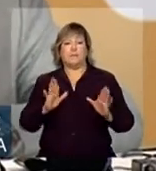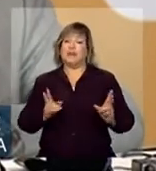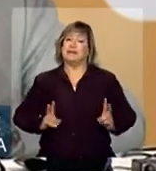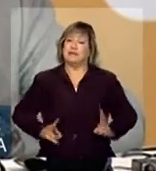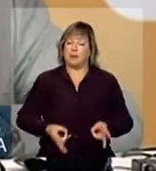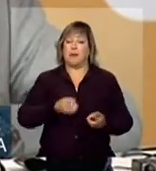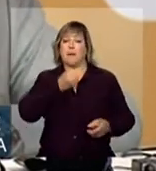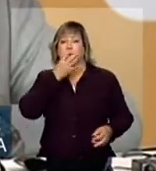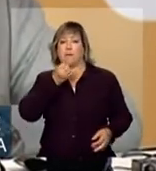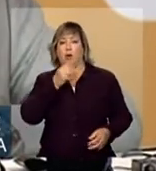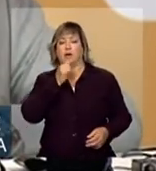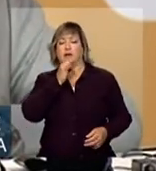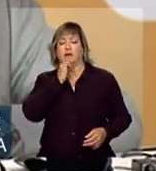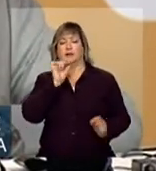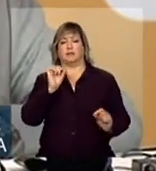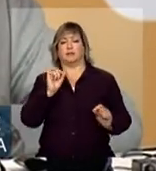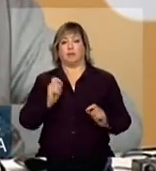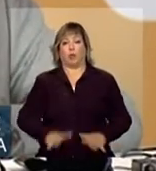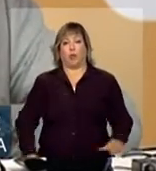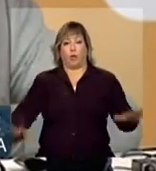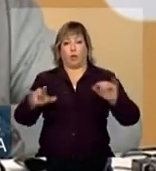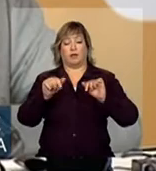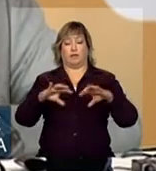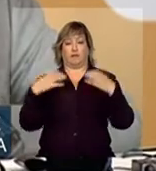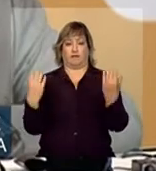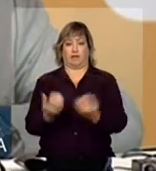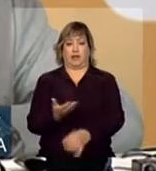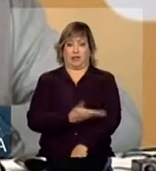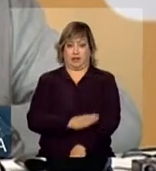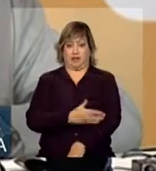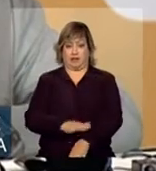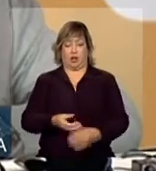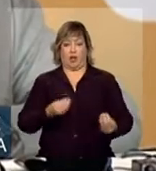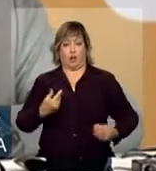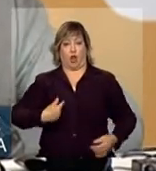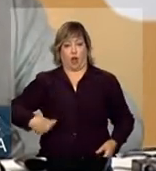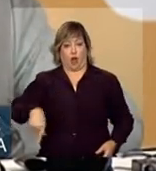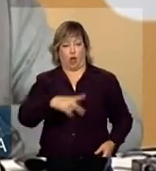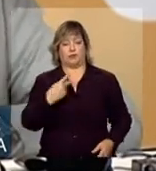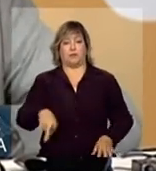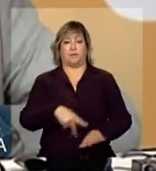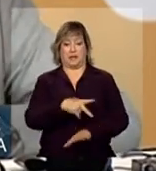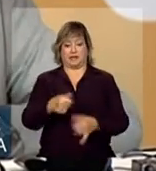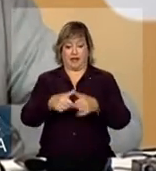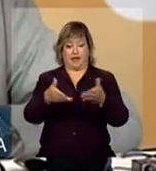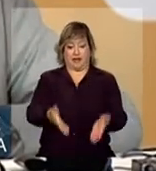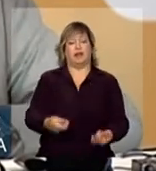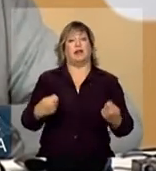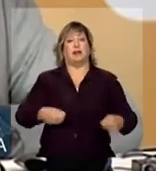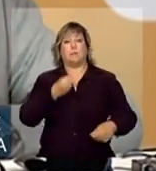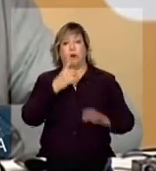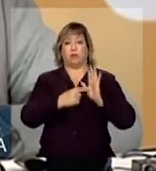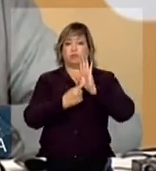bom vocês, quando estão cobrindo, né, um evento como um treino, principalmente jornalistas do país que ali está, tem boa cobertura, né? Então,